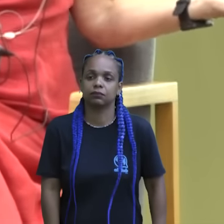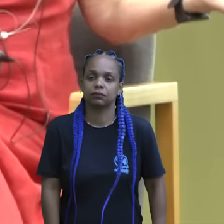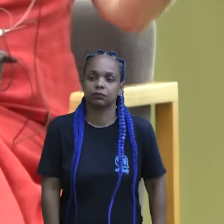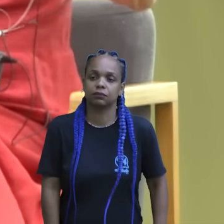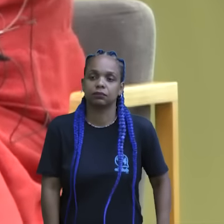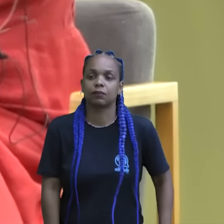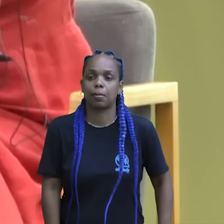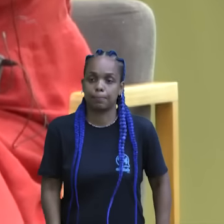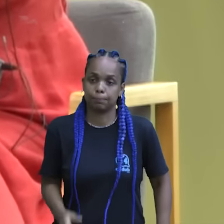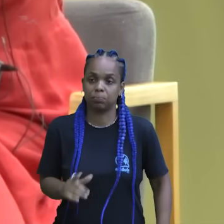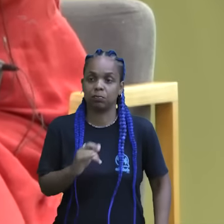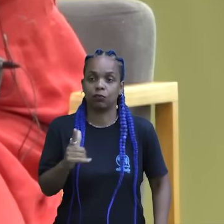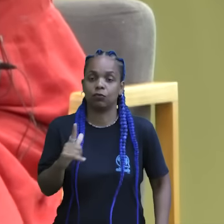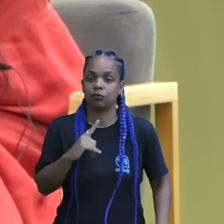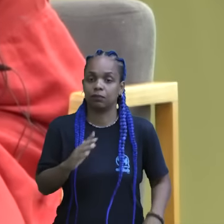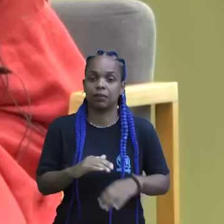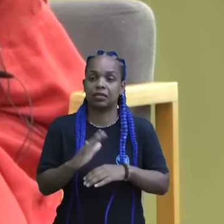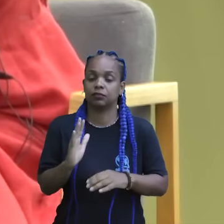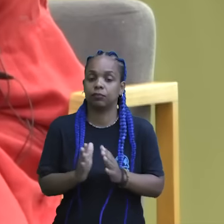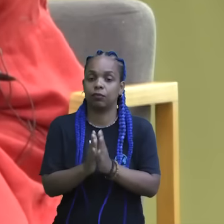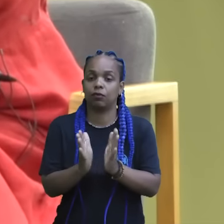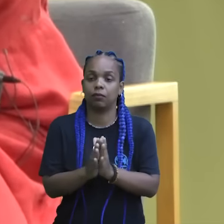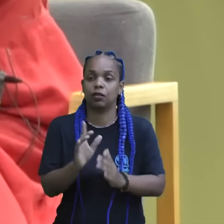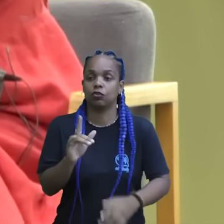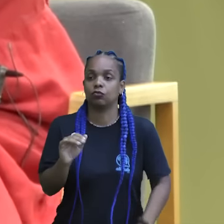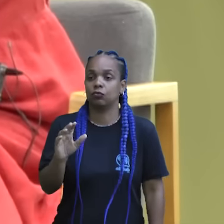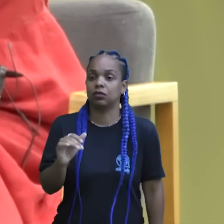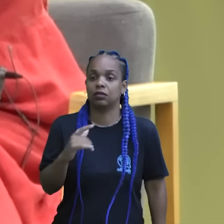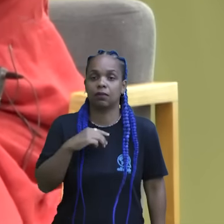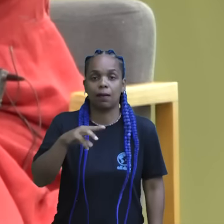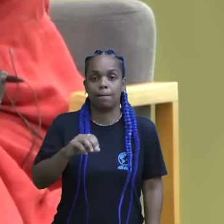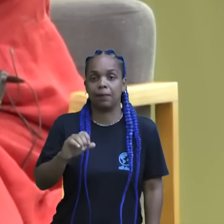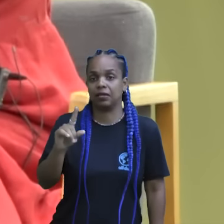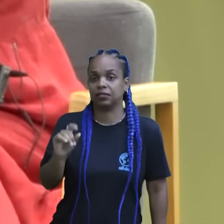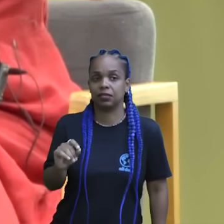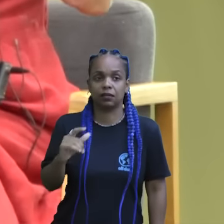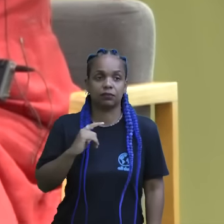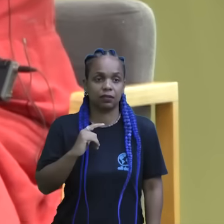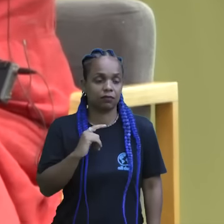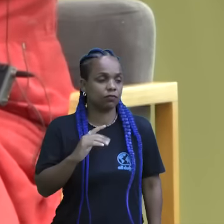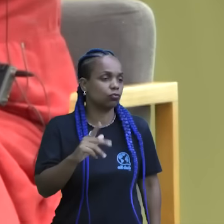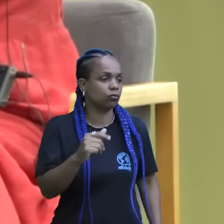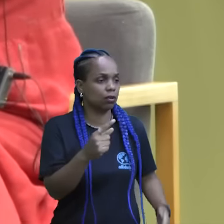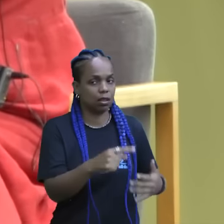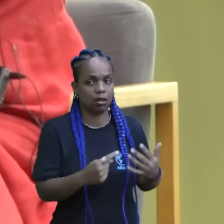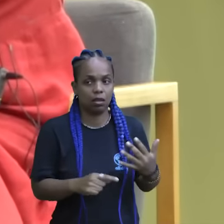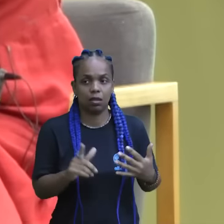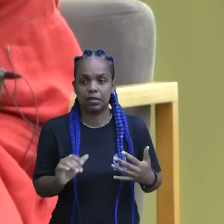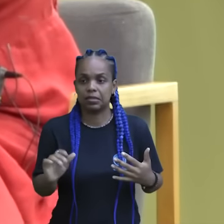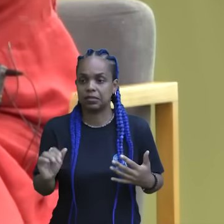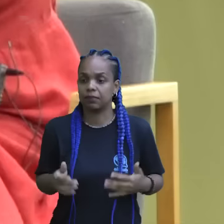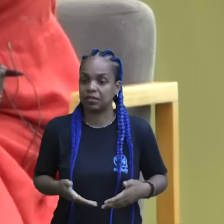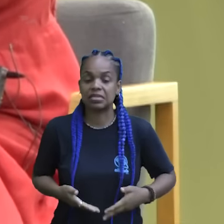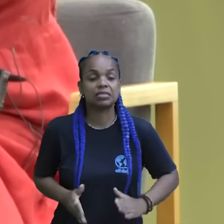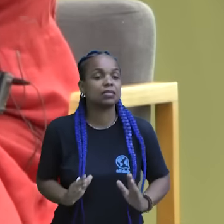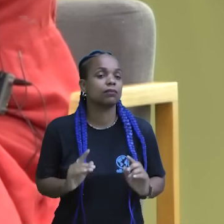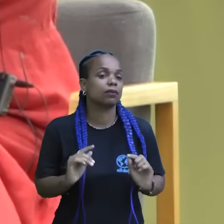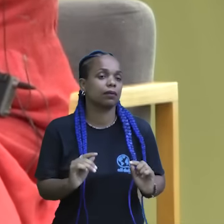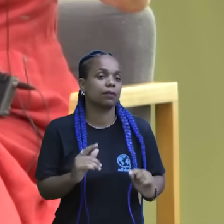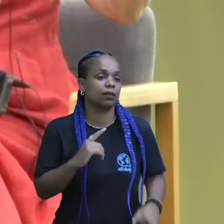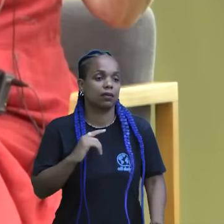Né? O Lima nasce na Zona Sul, Laranjeiras, onde Machado vai morar no final da